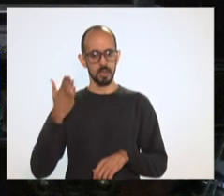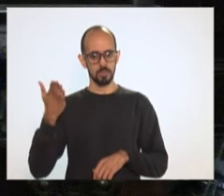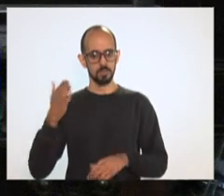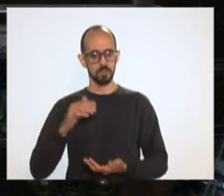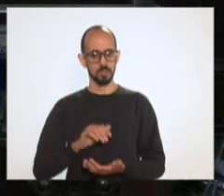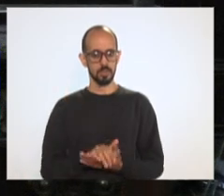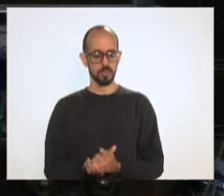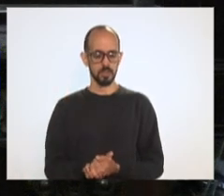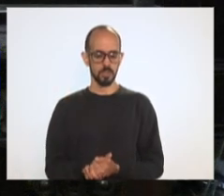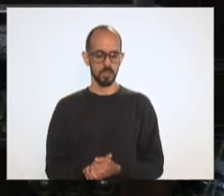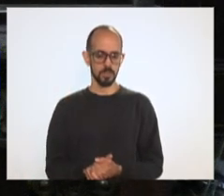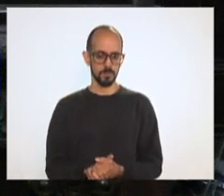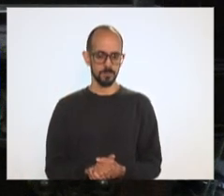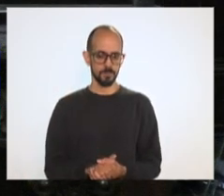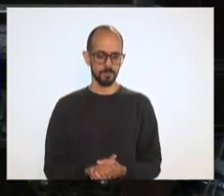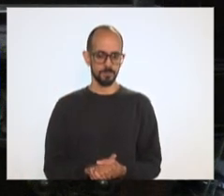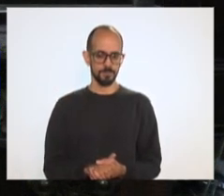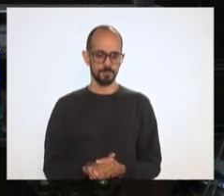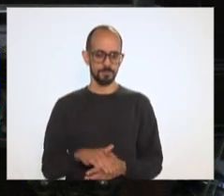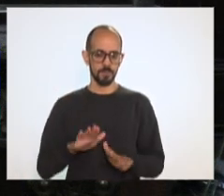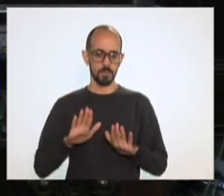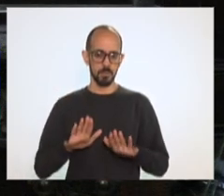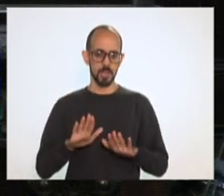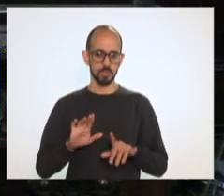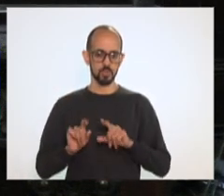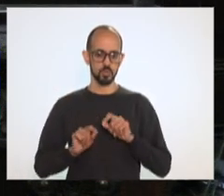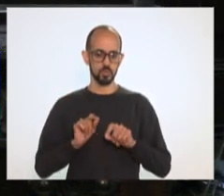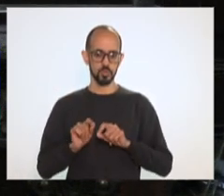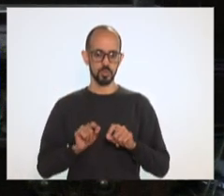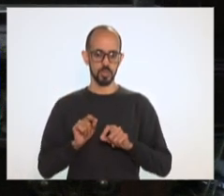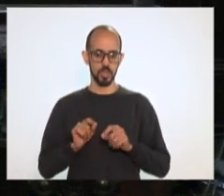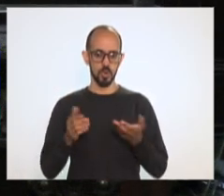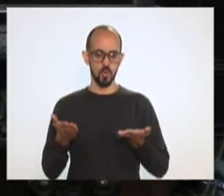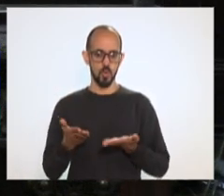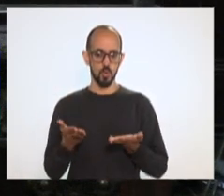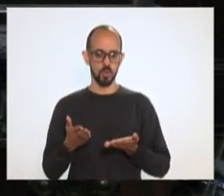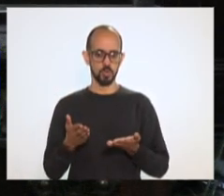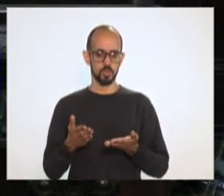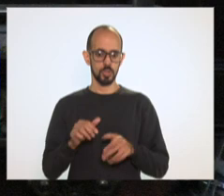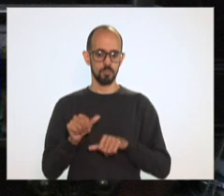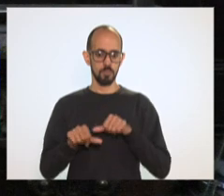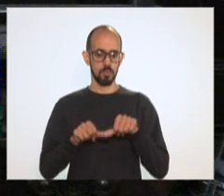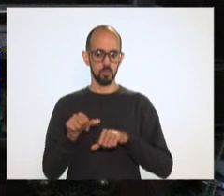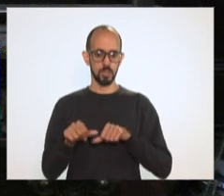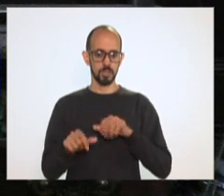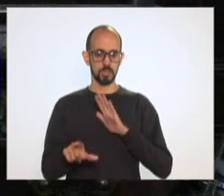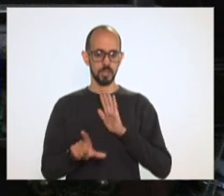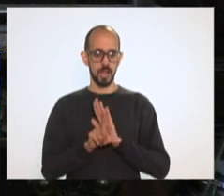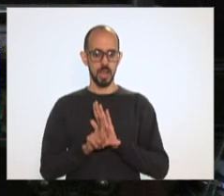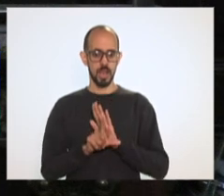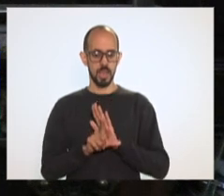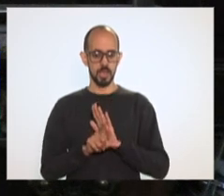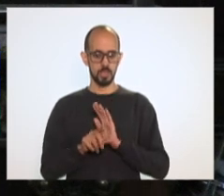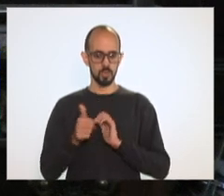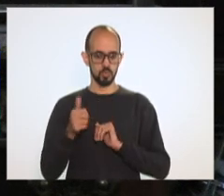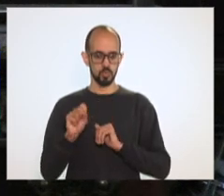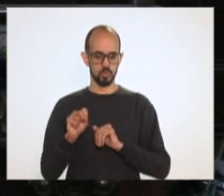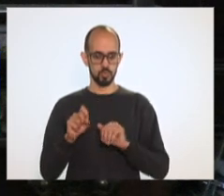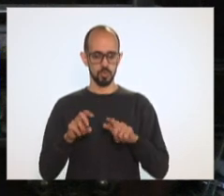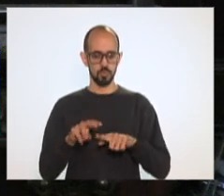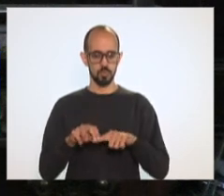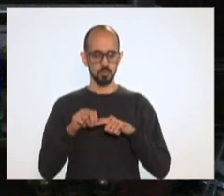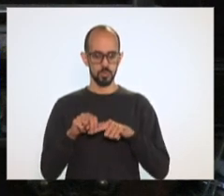então mas só que nós fizemos uma mudança na lei 18 então já pedi aqui para dar atenção pedir assessor aqui